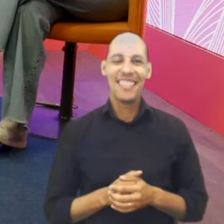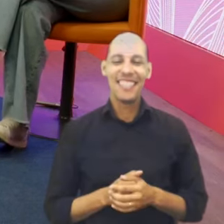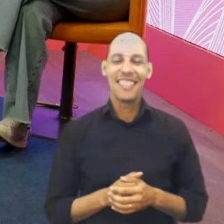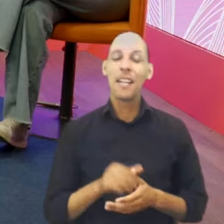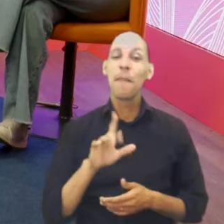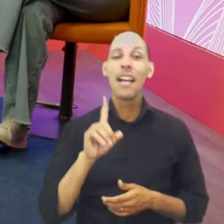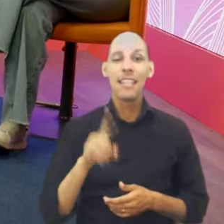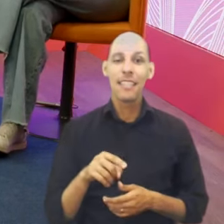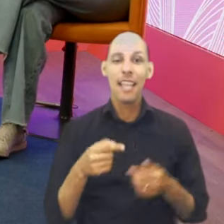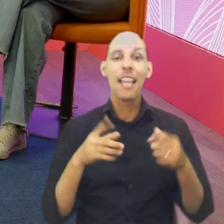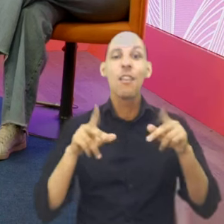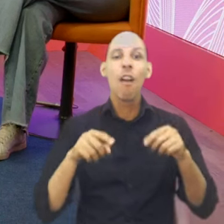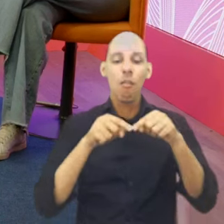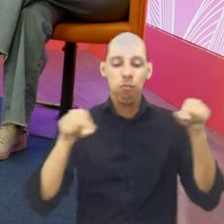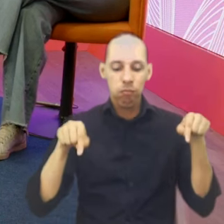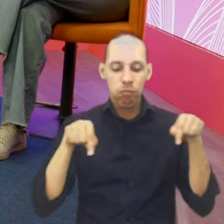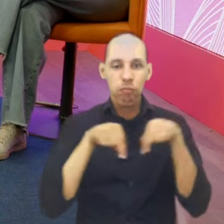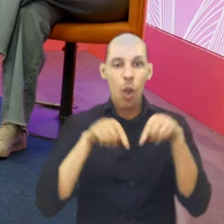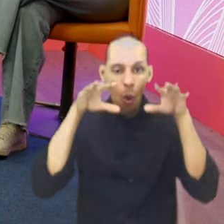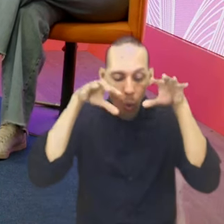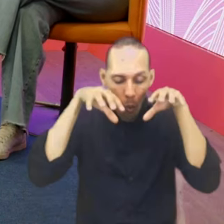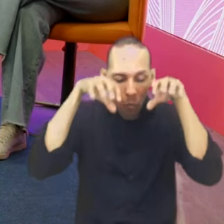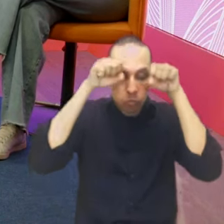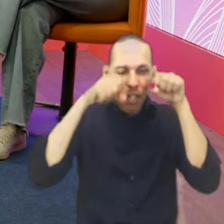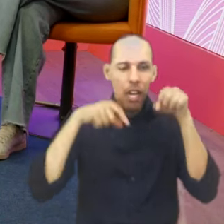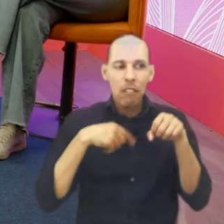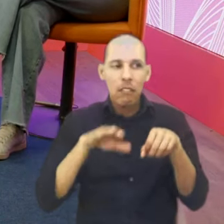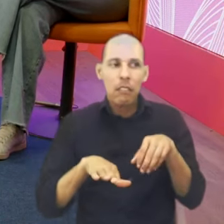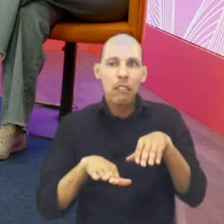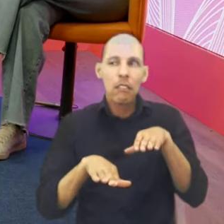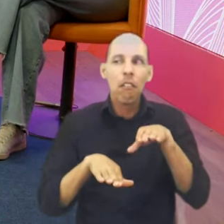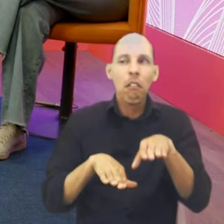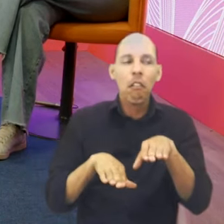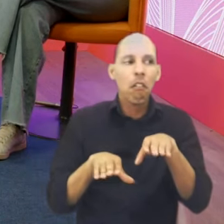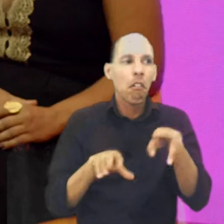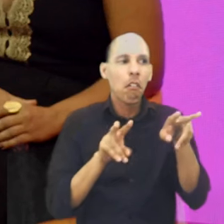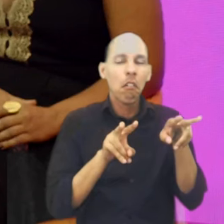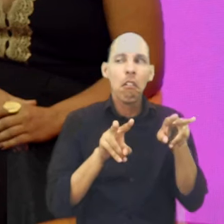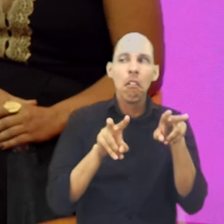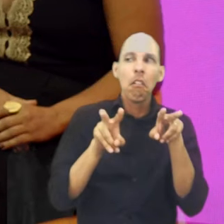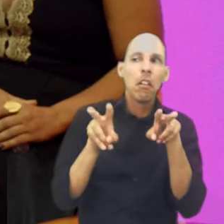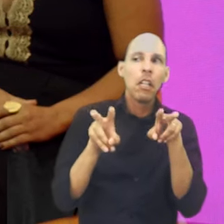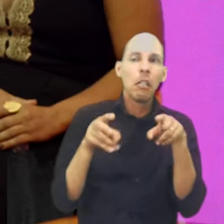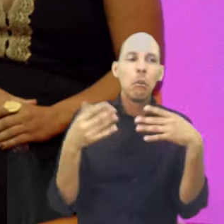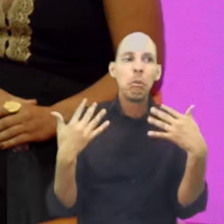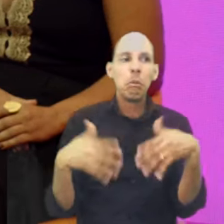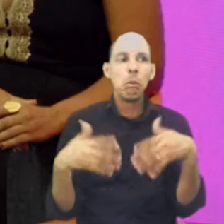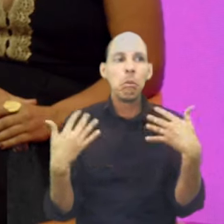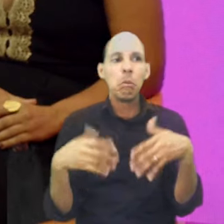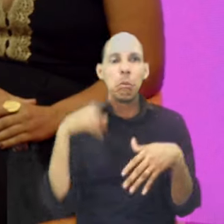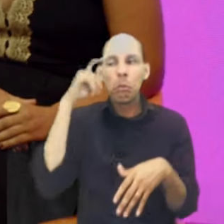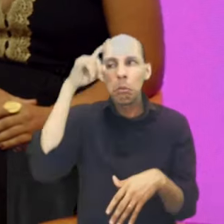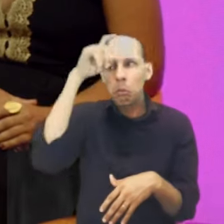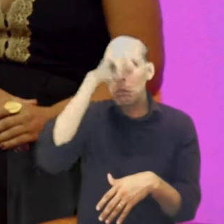Mas é o quartinho escuro, né, que faz a gente realmente dar as caminhadas, né? Você olha pro quartinho escuro, fala, nossa, que momento